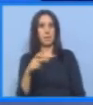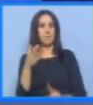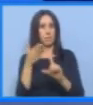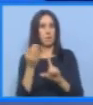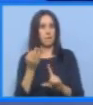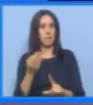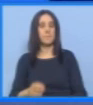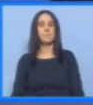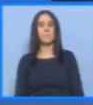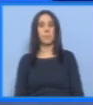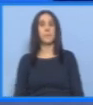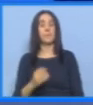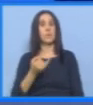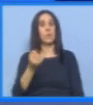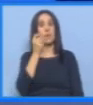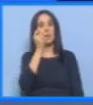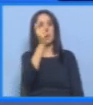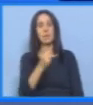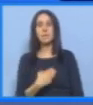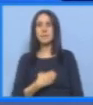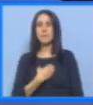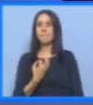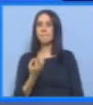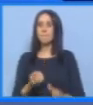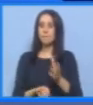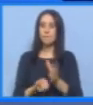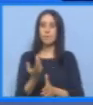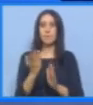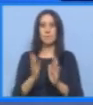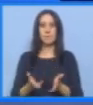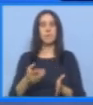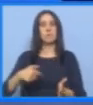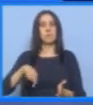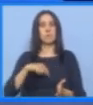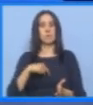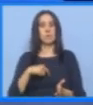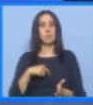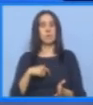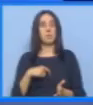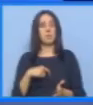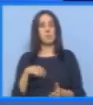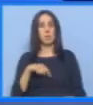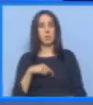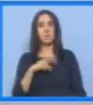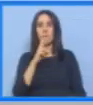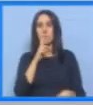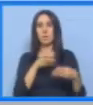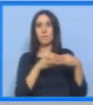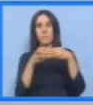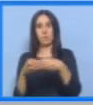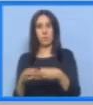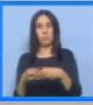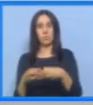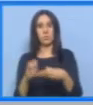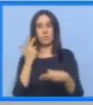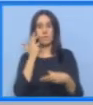então ele sentiu-se impulsionado realmente a fundar, e nós fomos para Fátima,